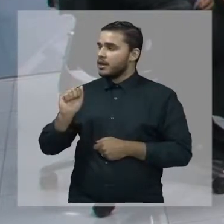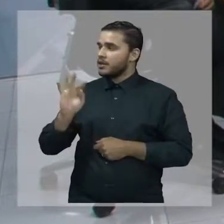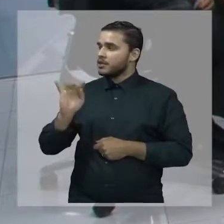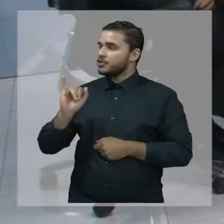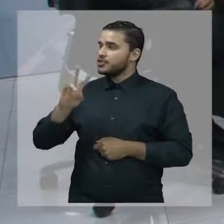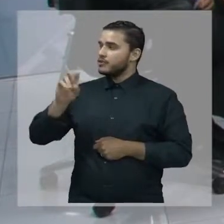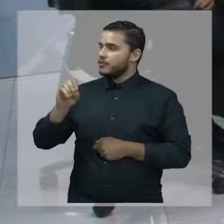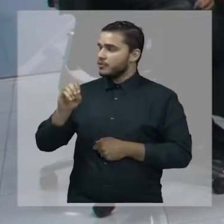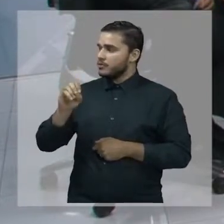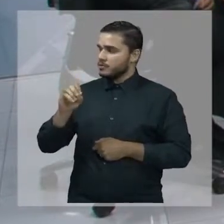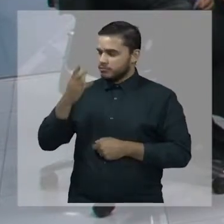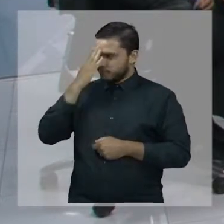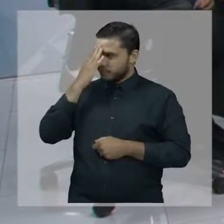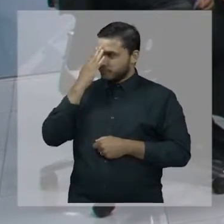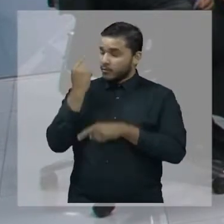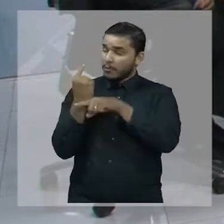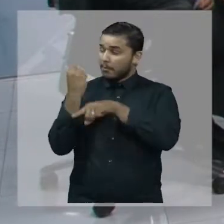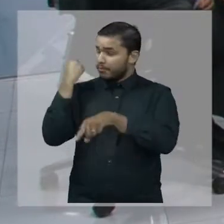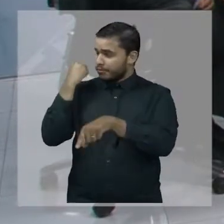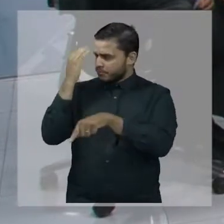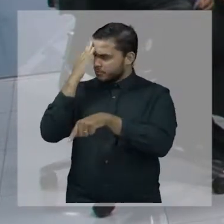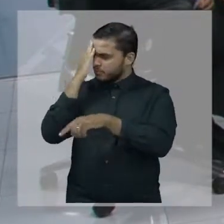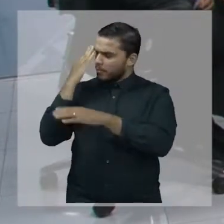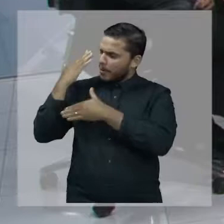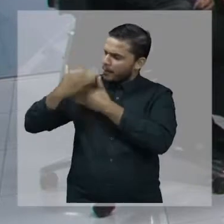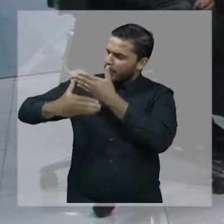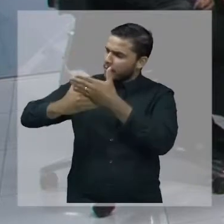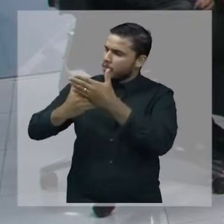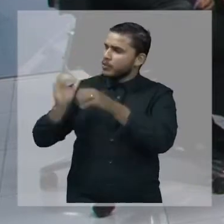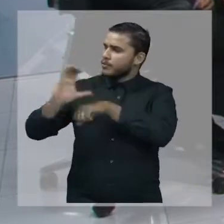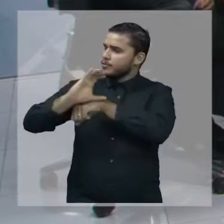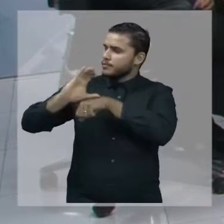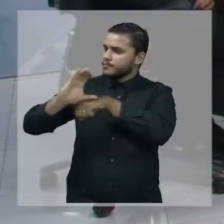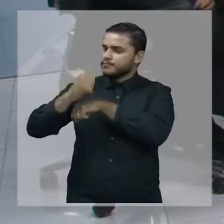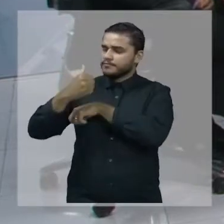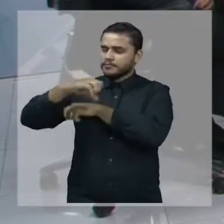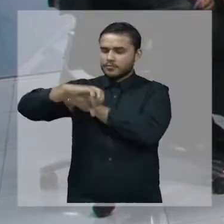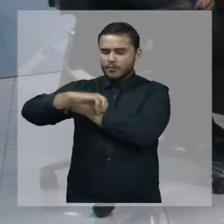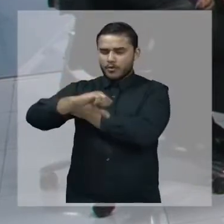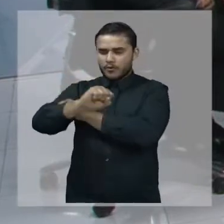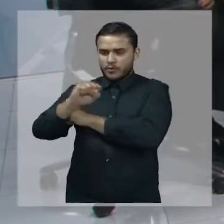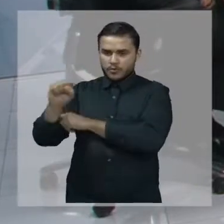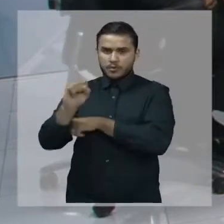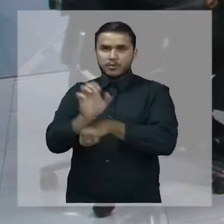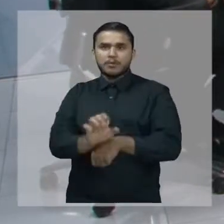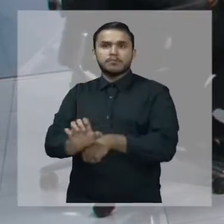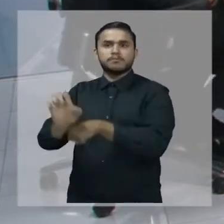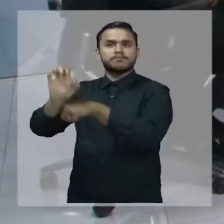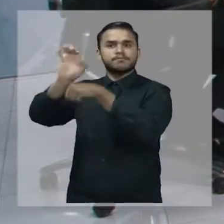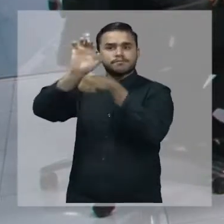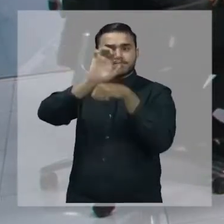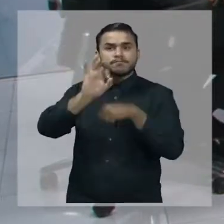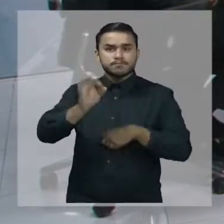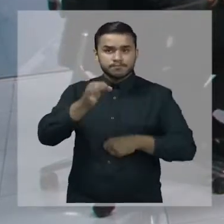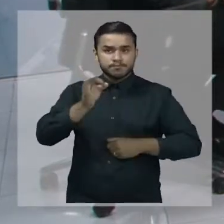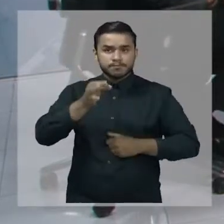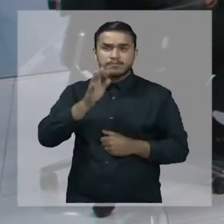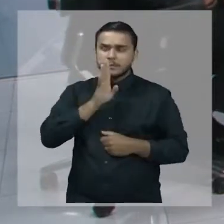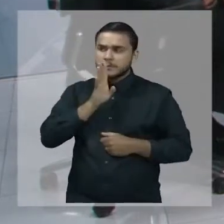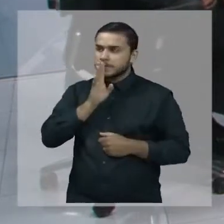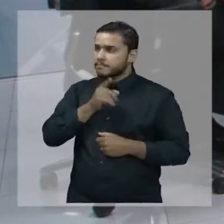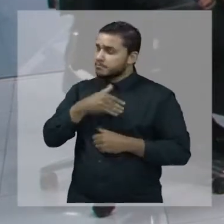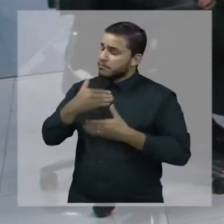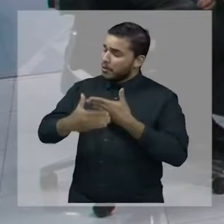Historicamente, tem-se lá na Constituição de 88 o nosso modelo federativo que a